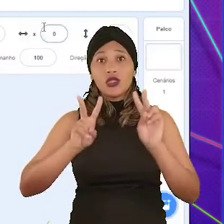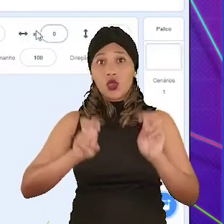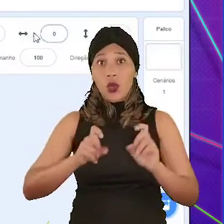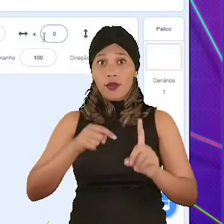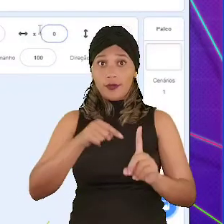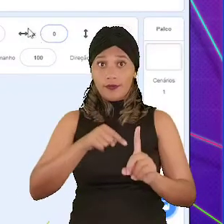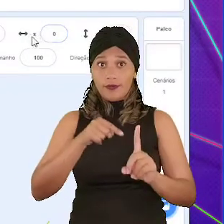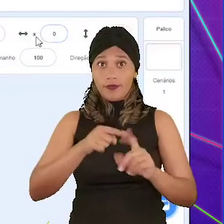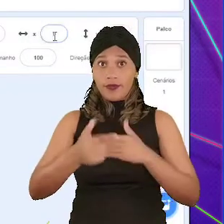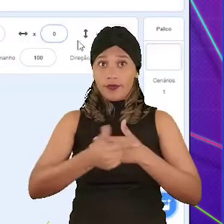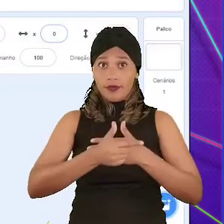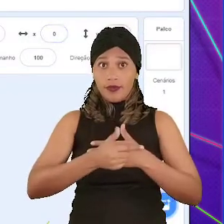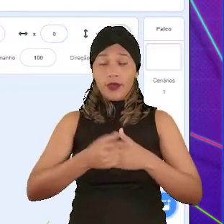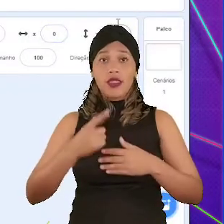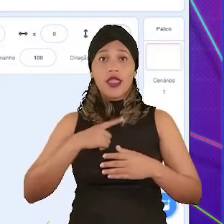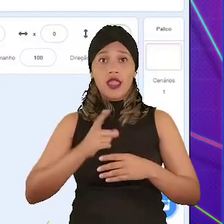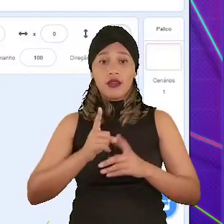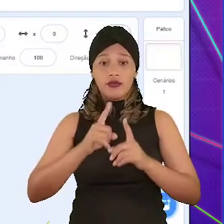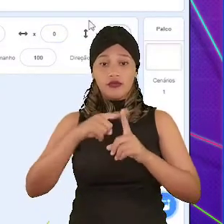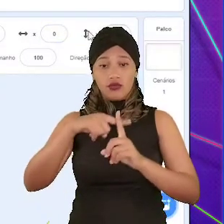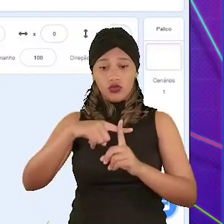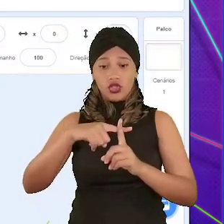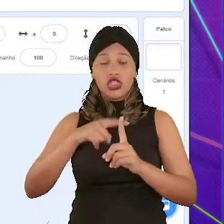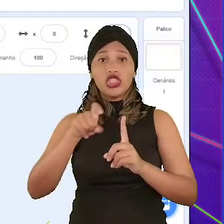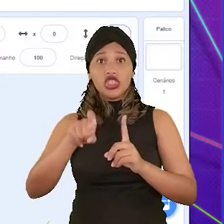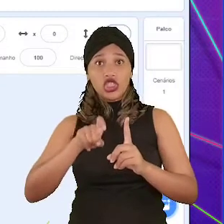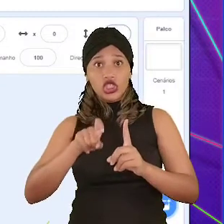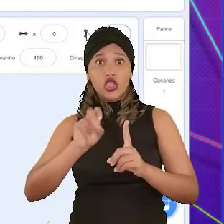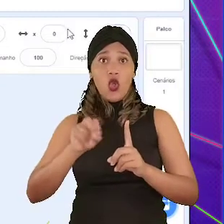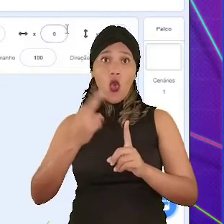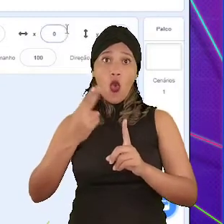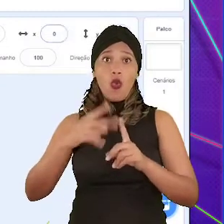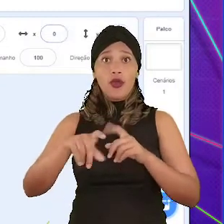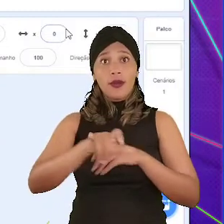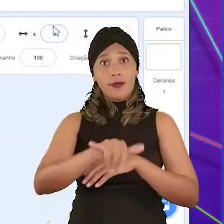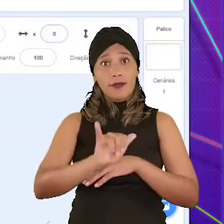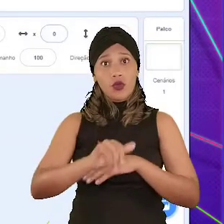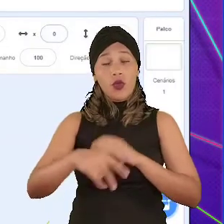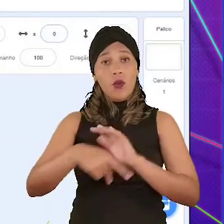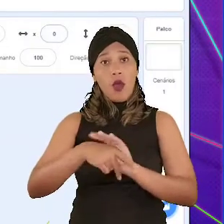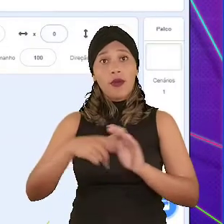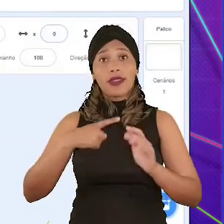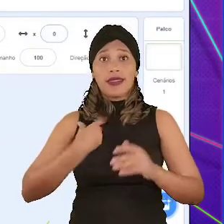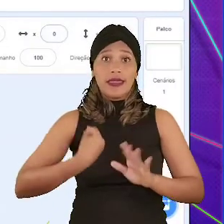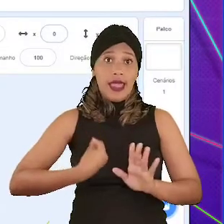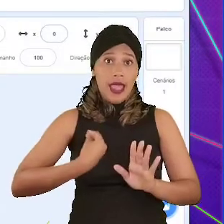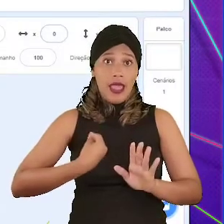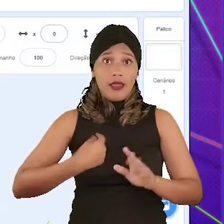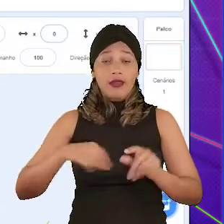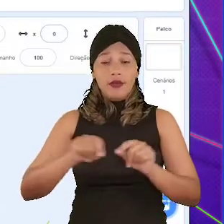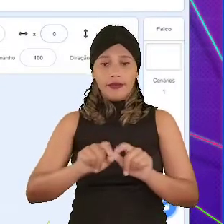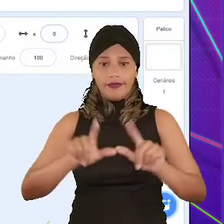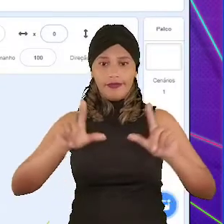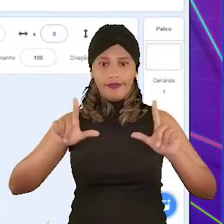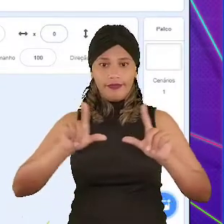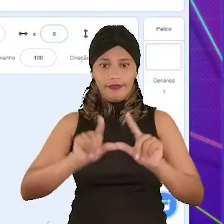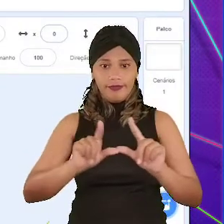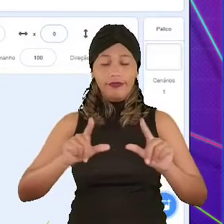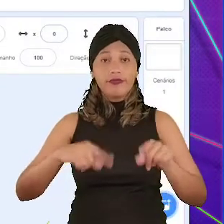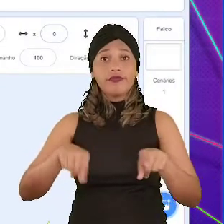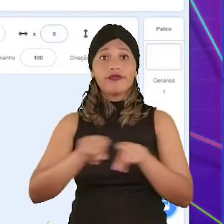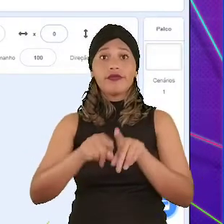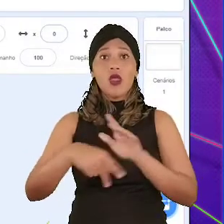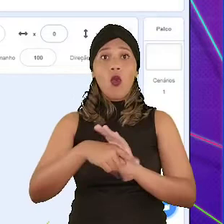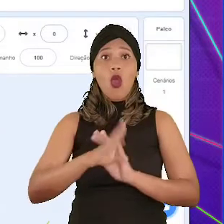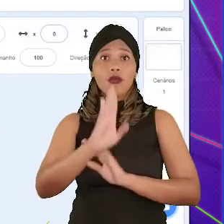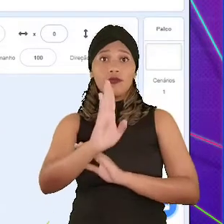informações sobre o ator onde ele está no eixo X e Y da tela branca onde o gás' e qual será o som que a imagem